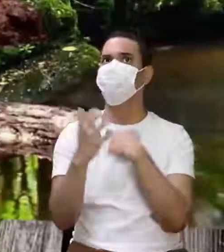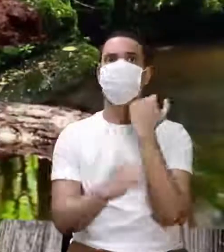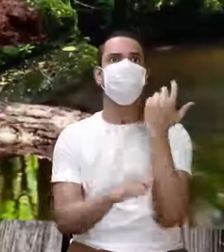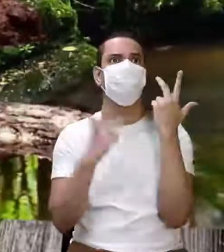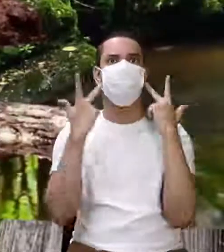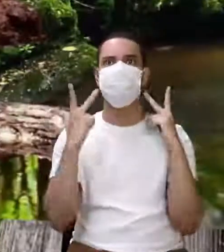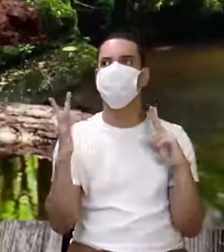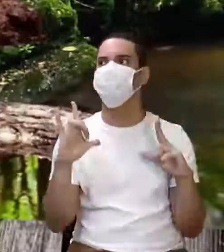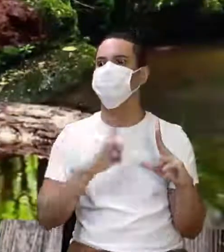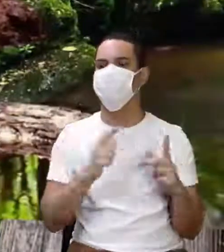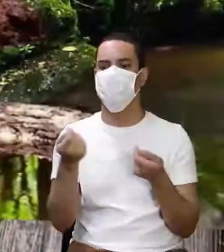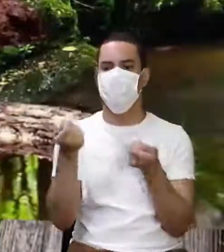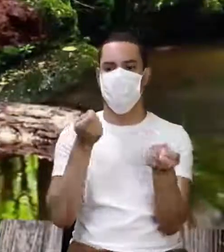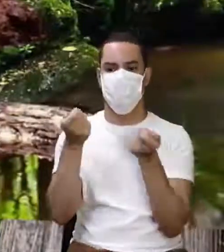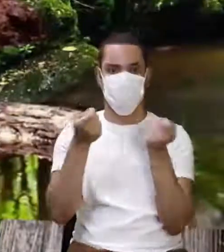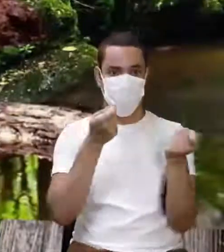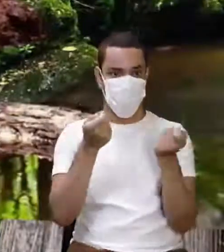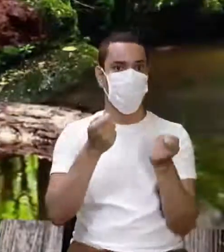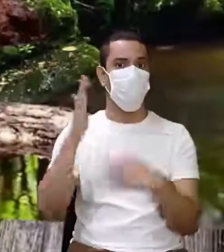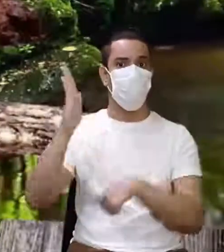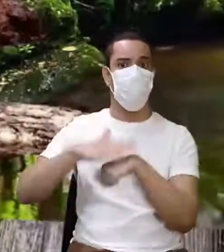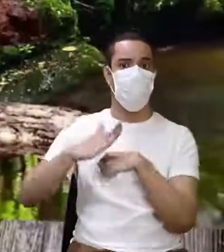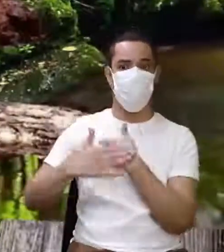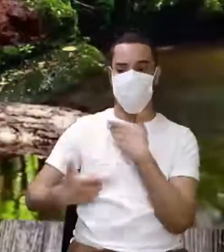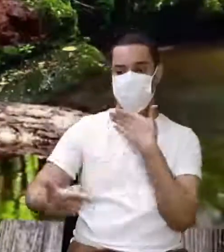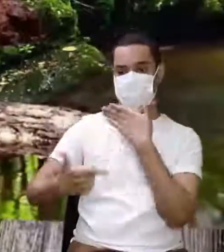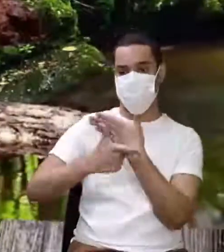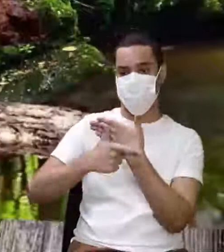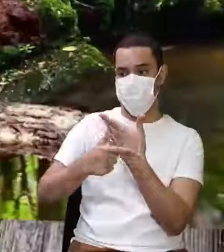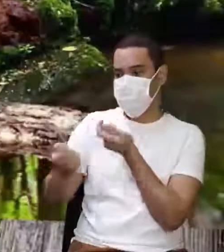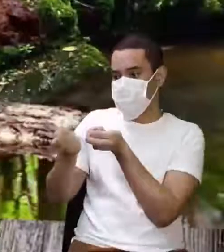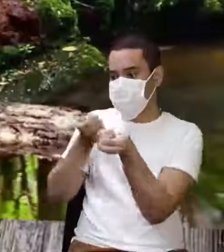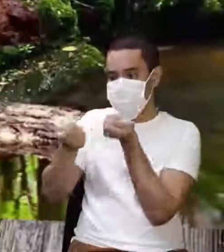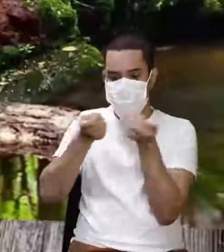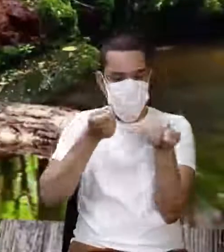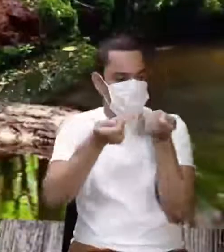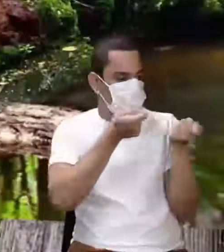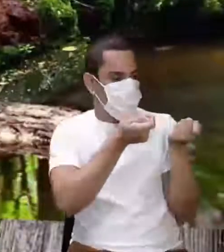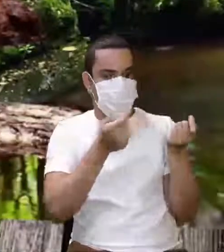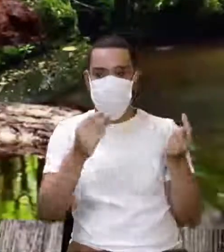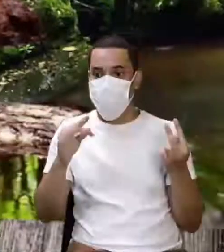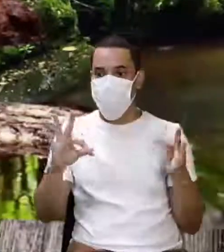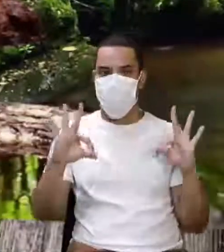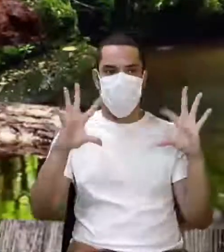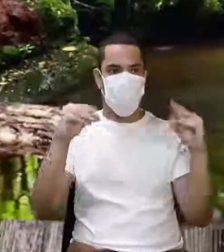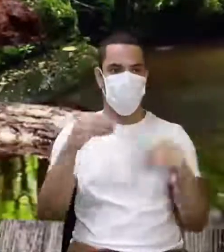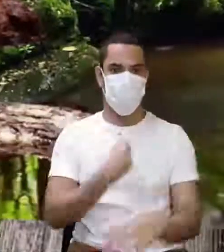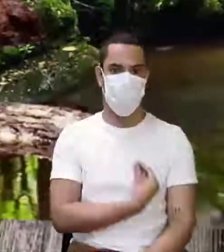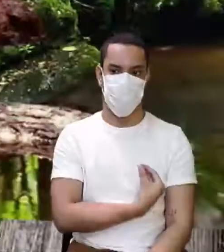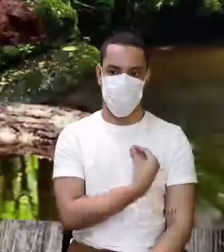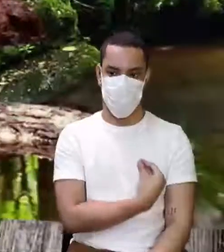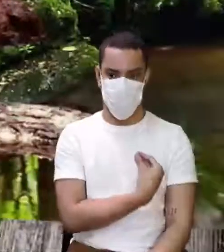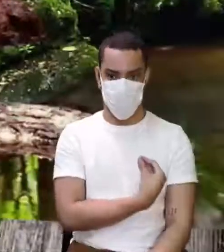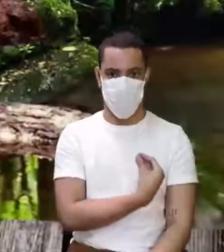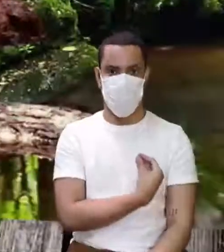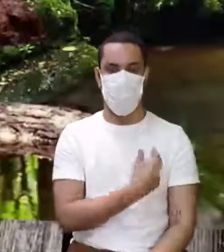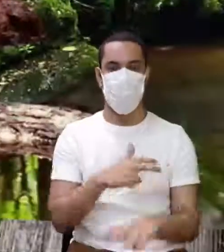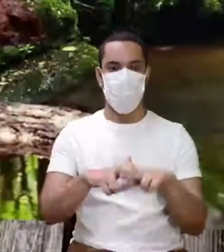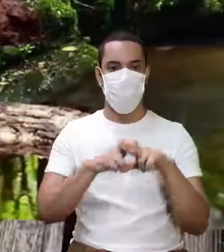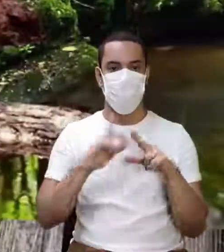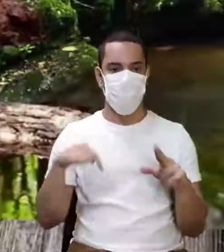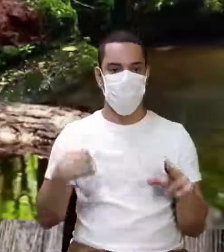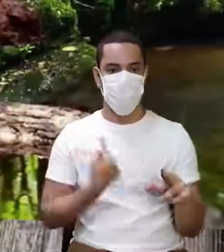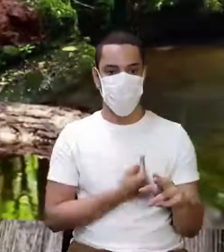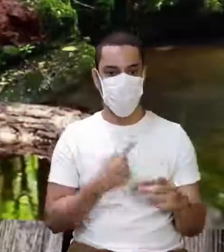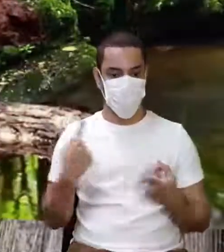um certo controle, ela exerce um controle sobre toda a vida. E aí a gente